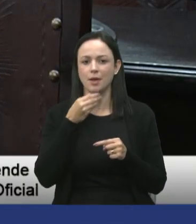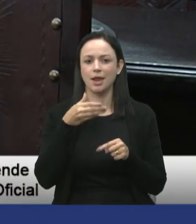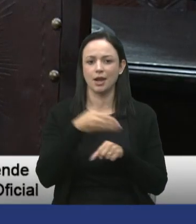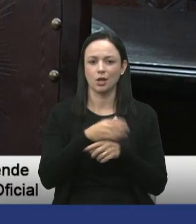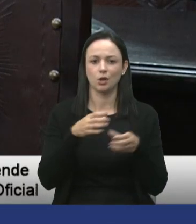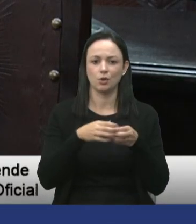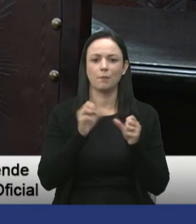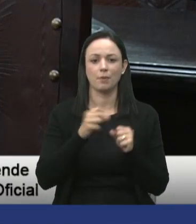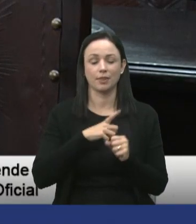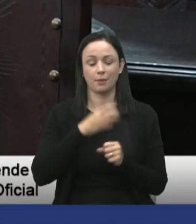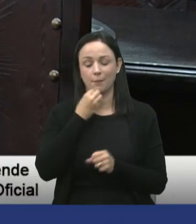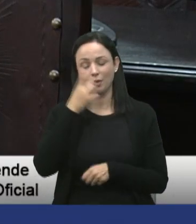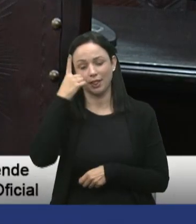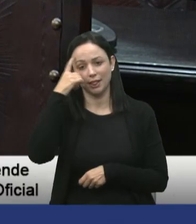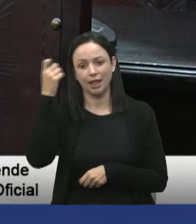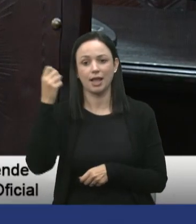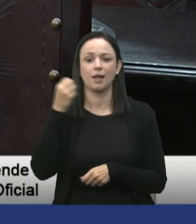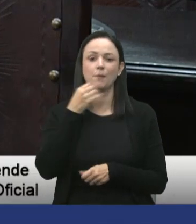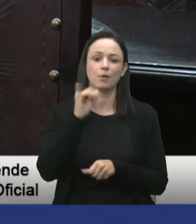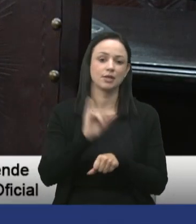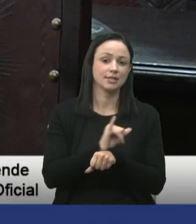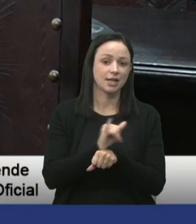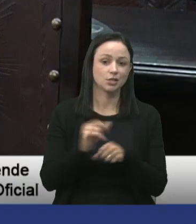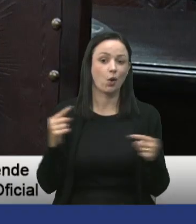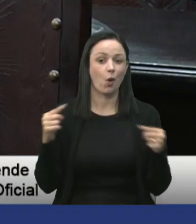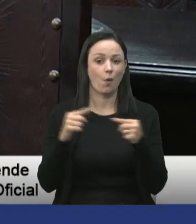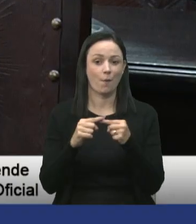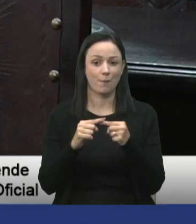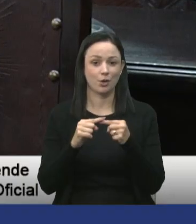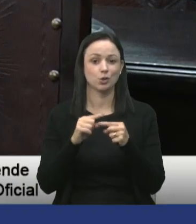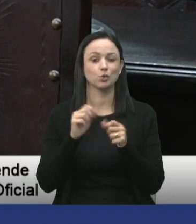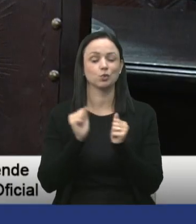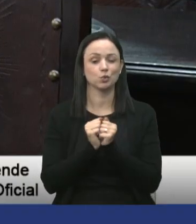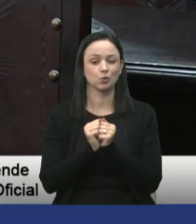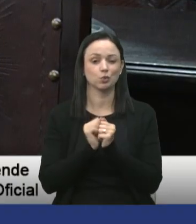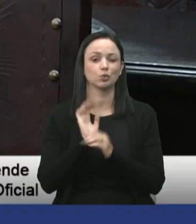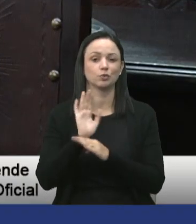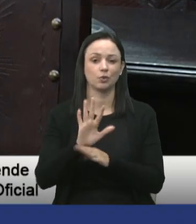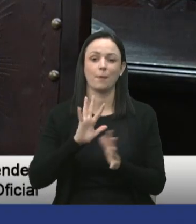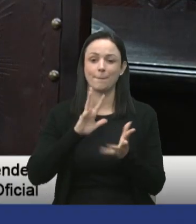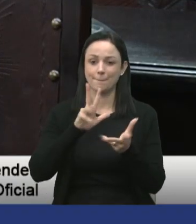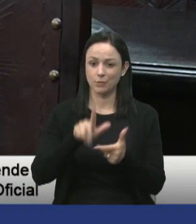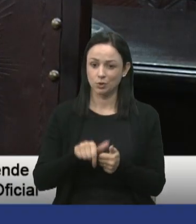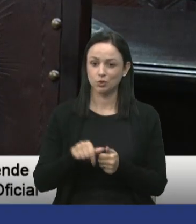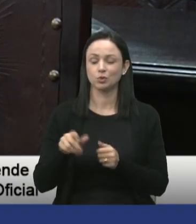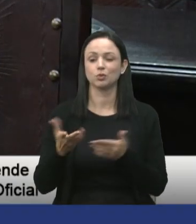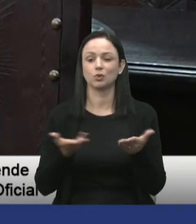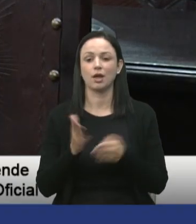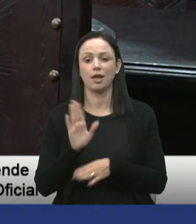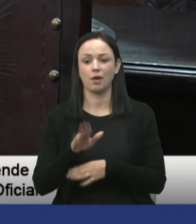boas ideias, boas estratégias quando a gente combina tudo isso, colabora. O mundo hoje é colaborativo.